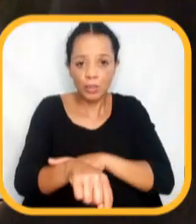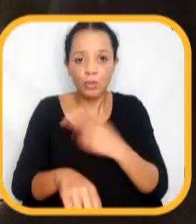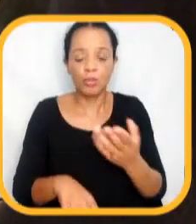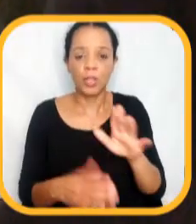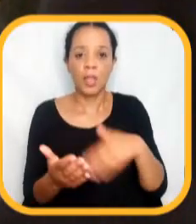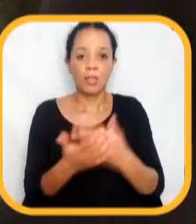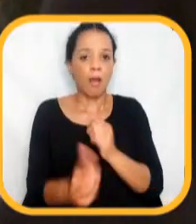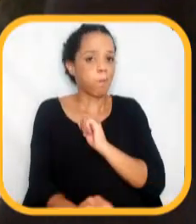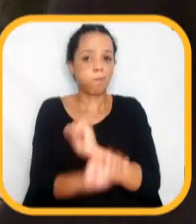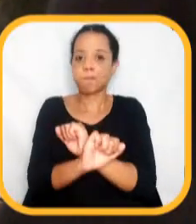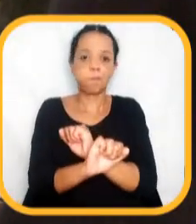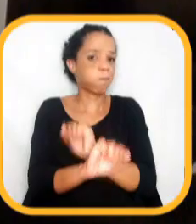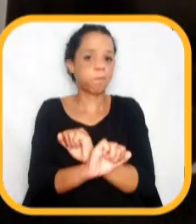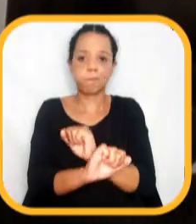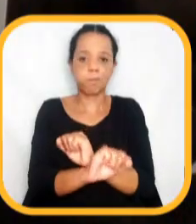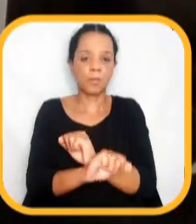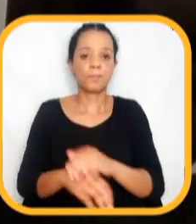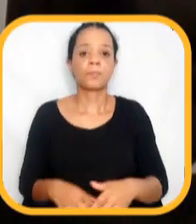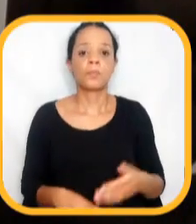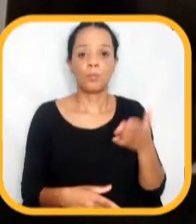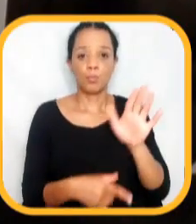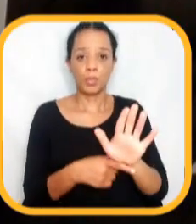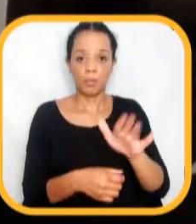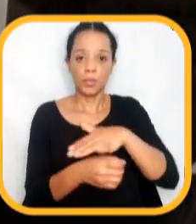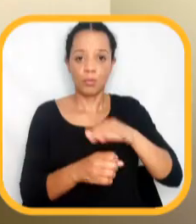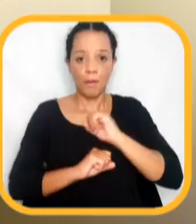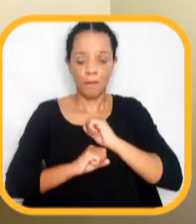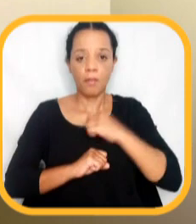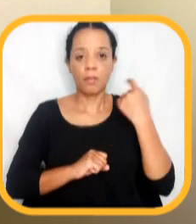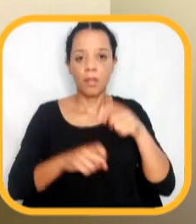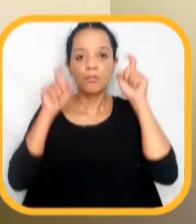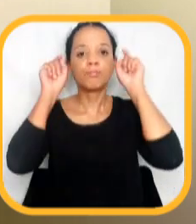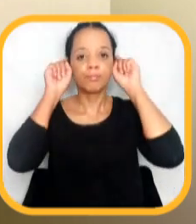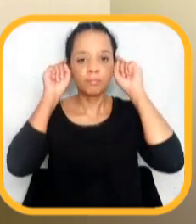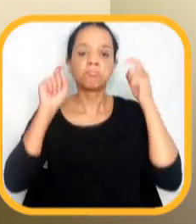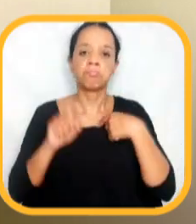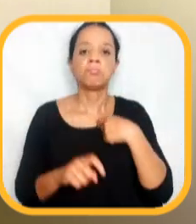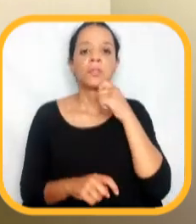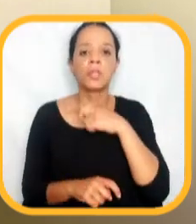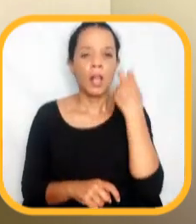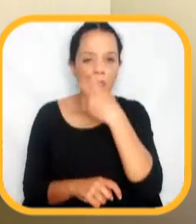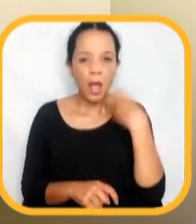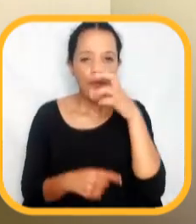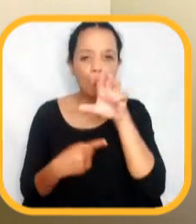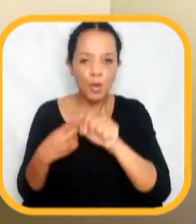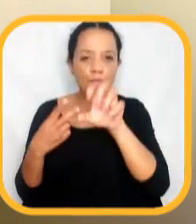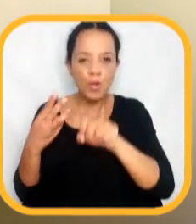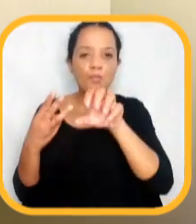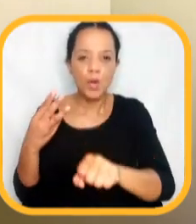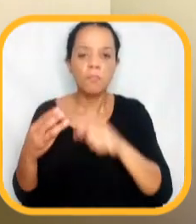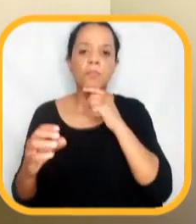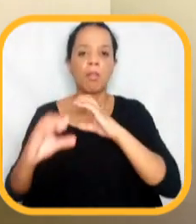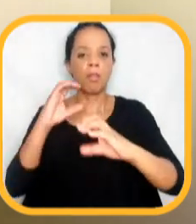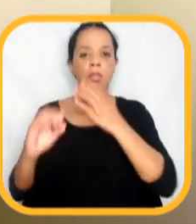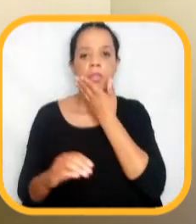as direções, ficam de pés e mãos atadas. No meu caso, eu uso aparelhos auditivos e consigo fazer leitura